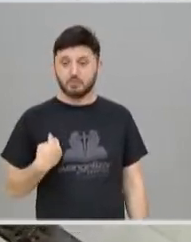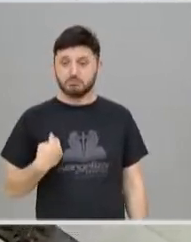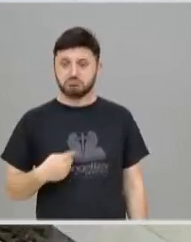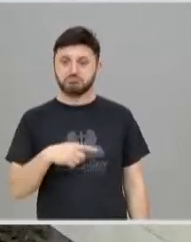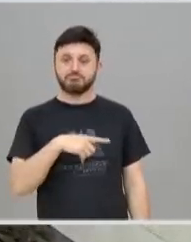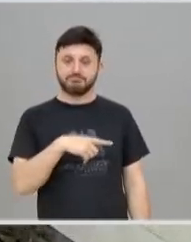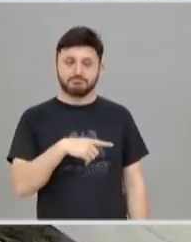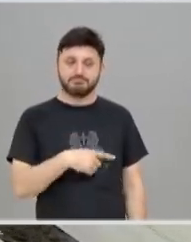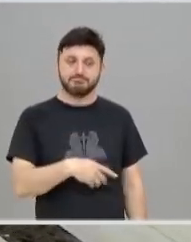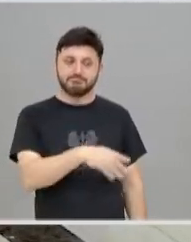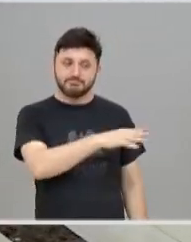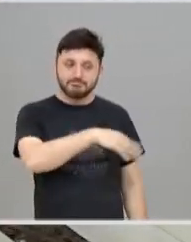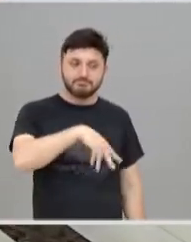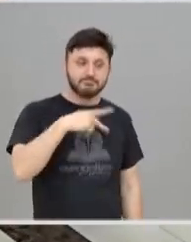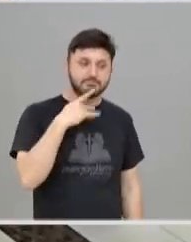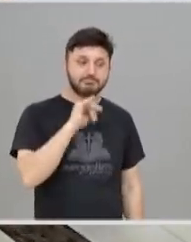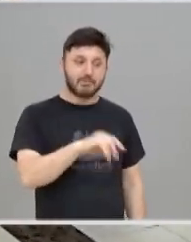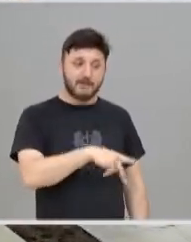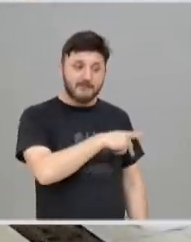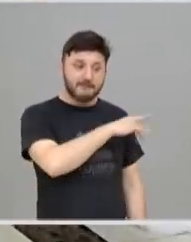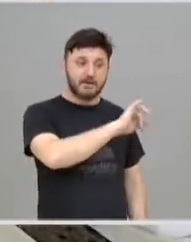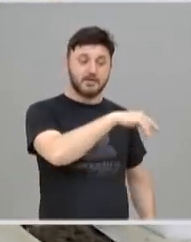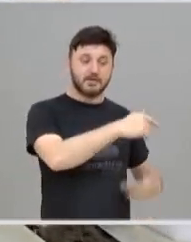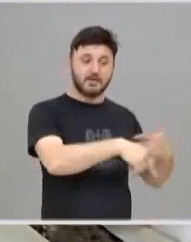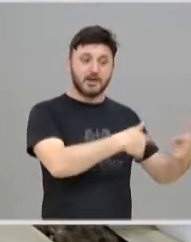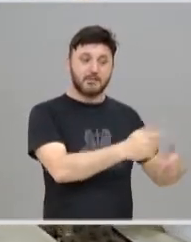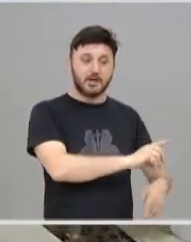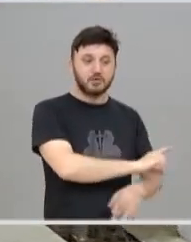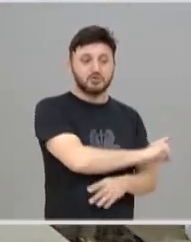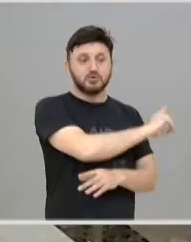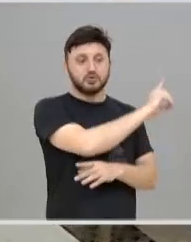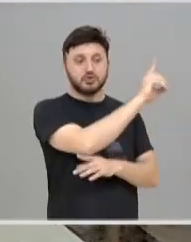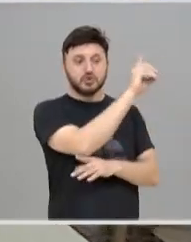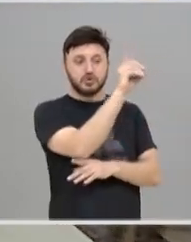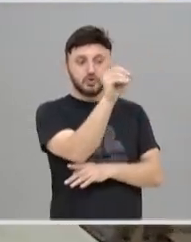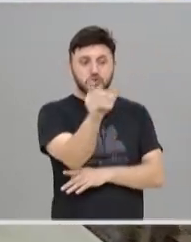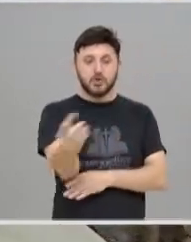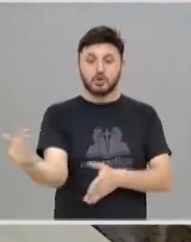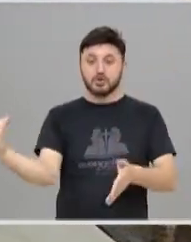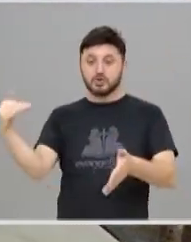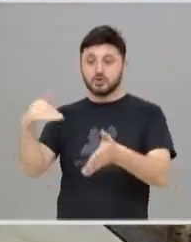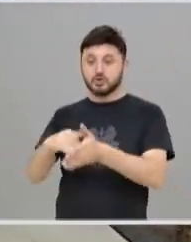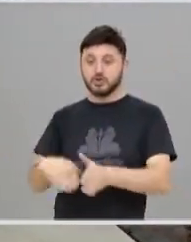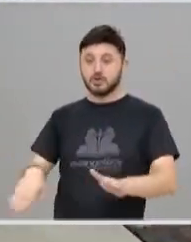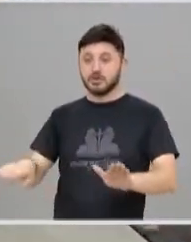que ele saia e volte pra casa sem nada sofrer,